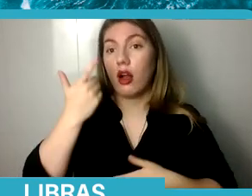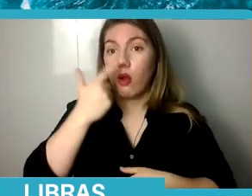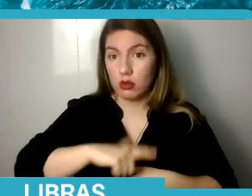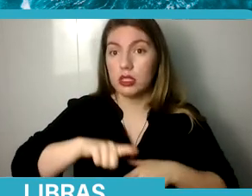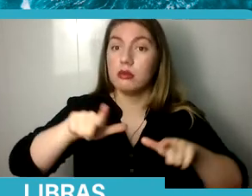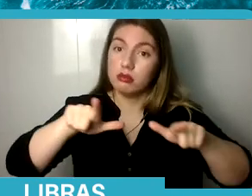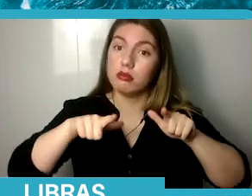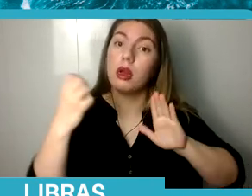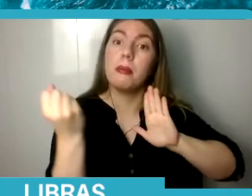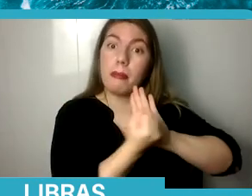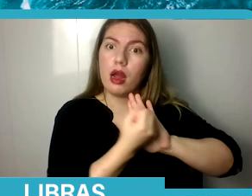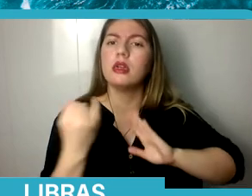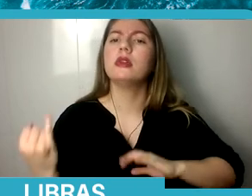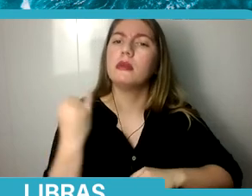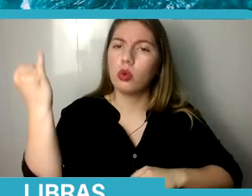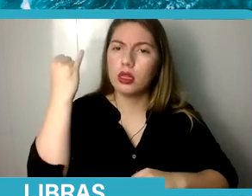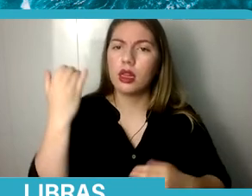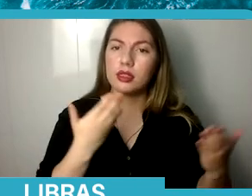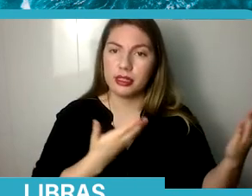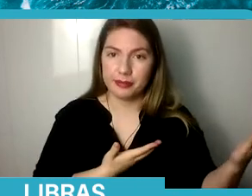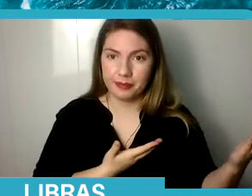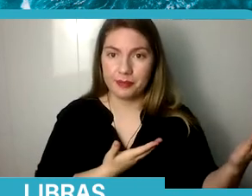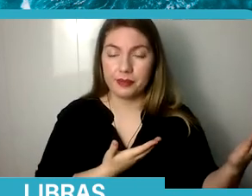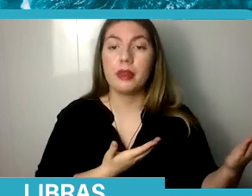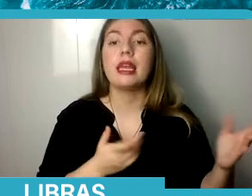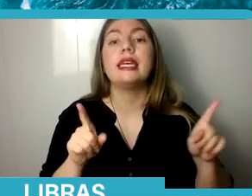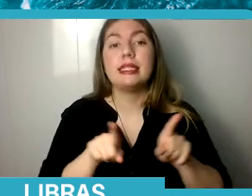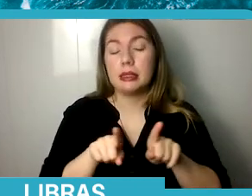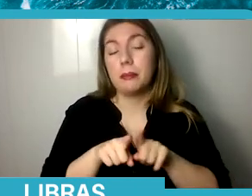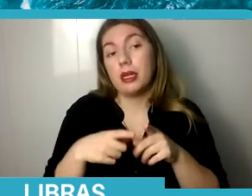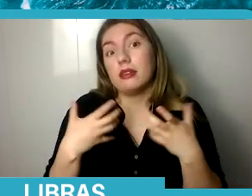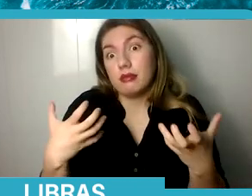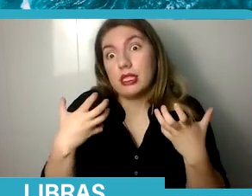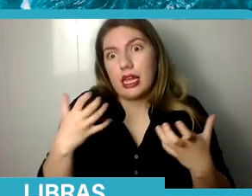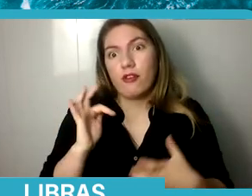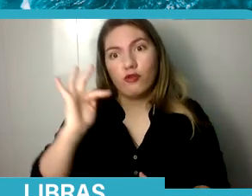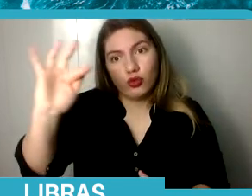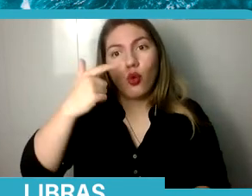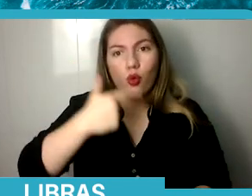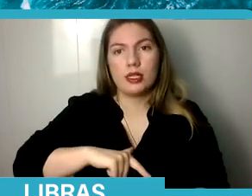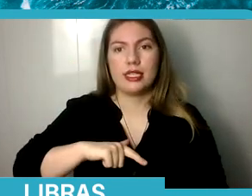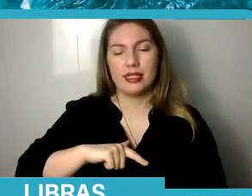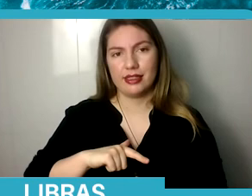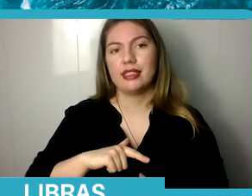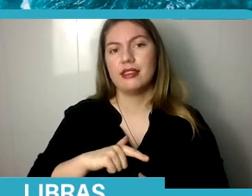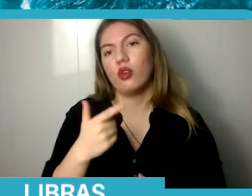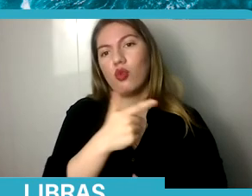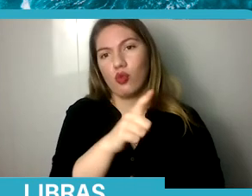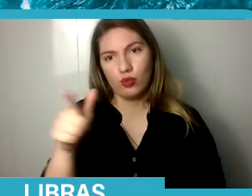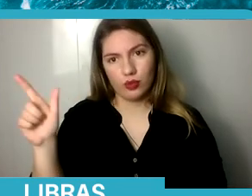certificações são super importantes e a gente pretende alcançar muitas outras sim pode